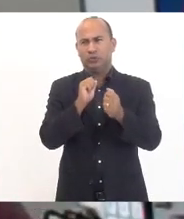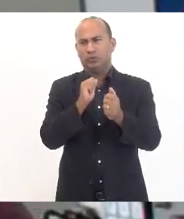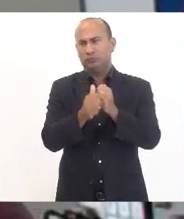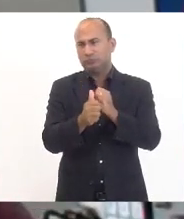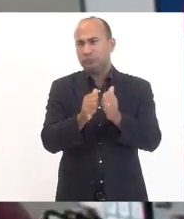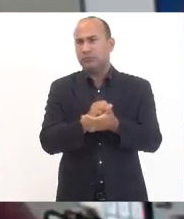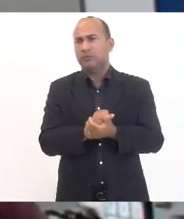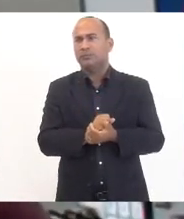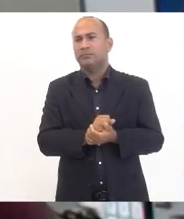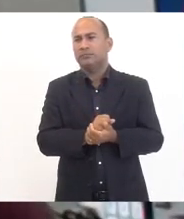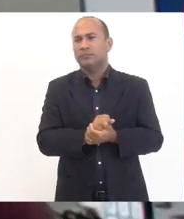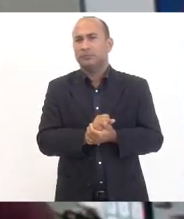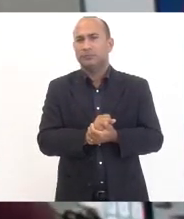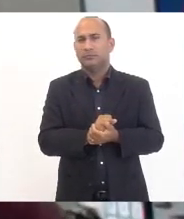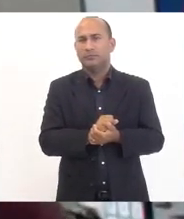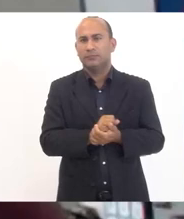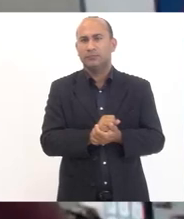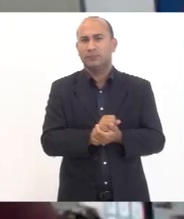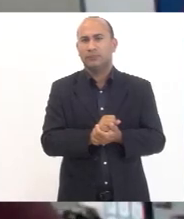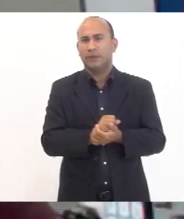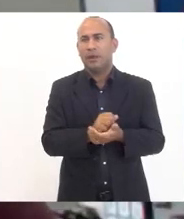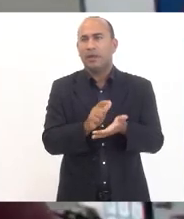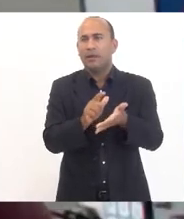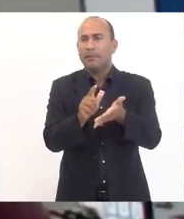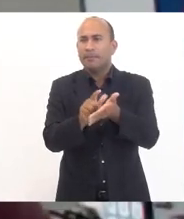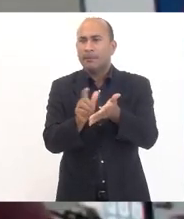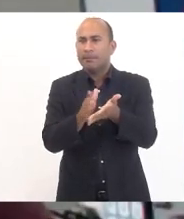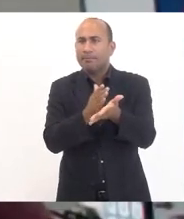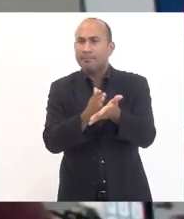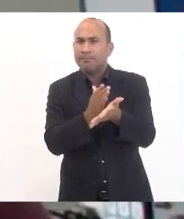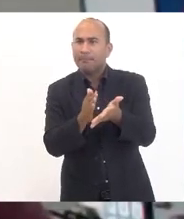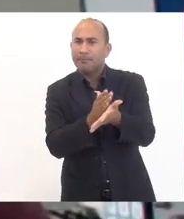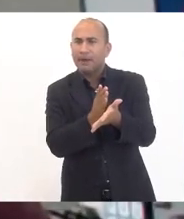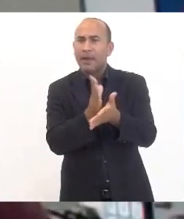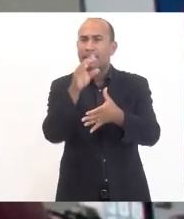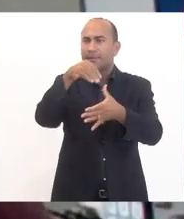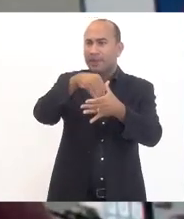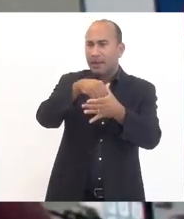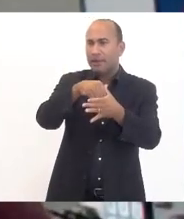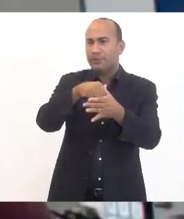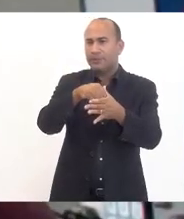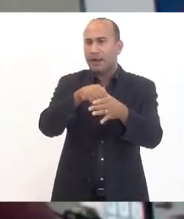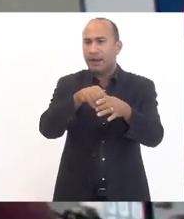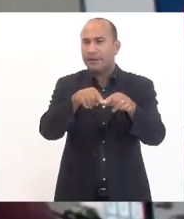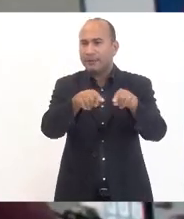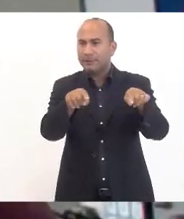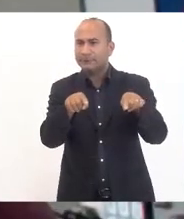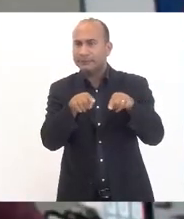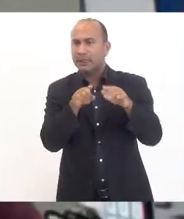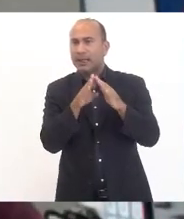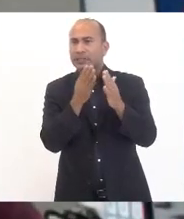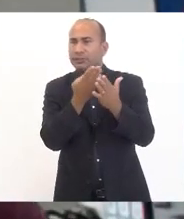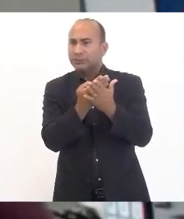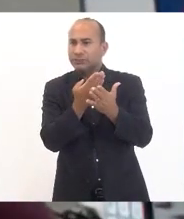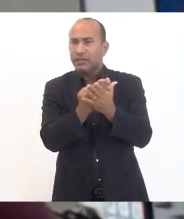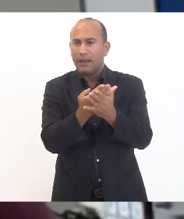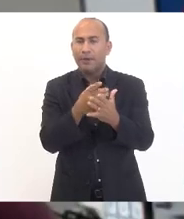o lançamento da cartilha Pequena África, uma sala de aulas de céu aberto, que é uma